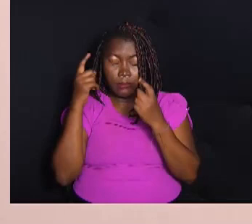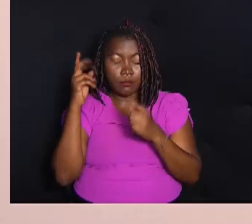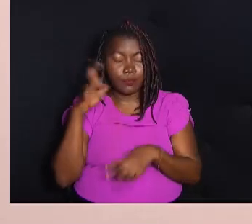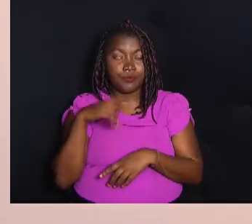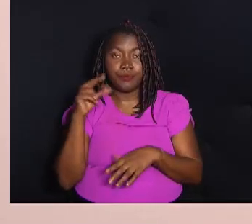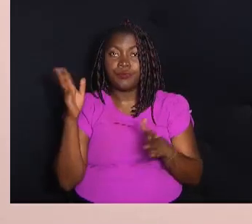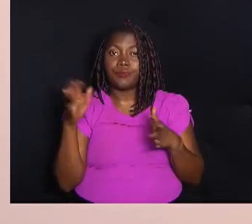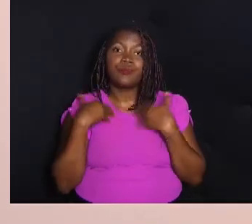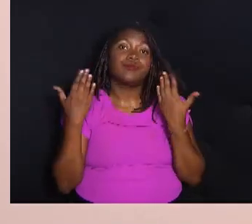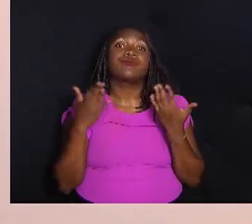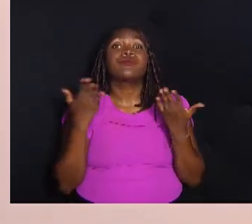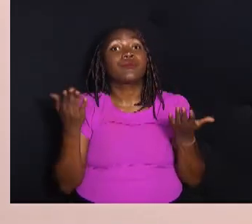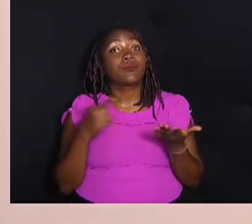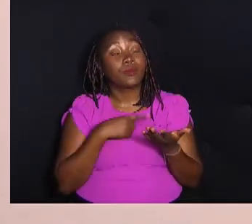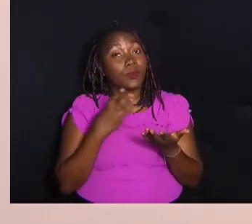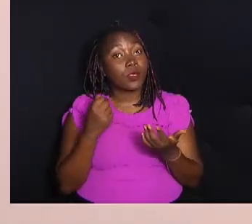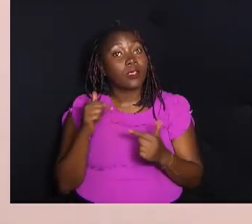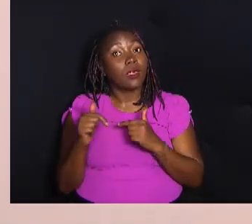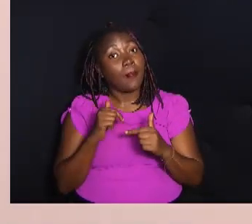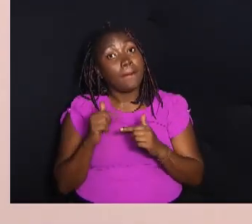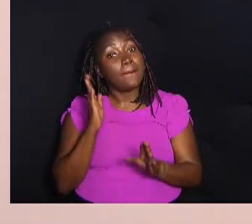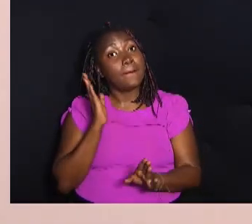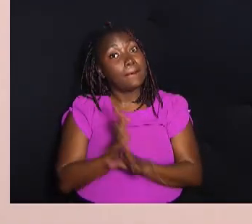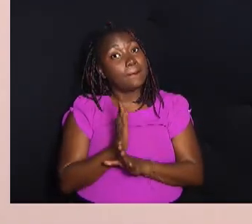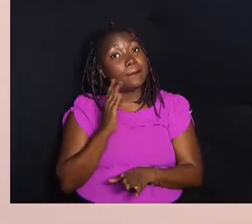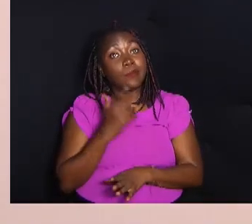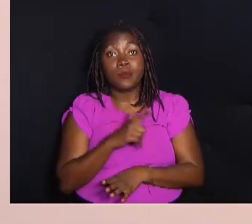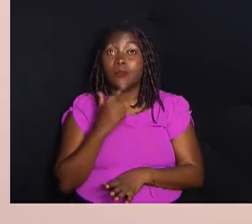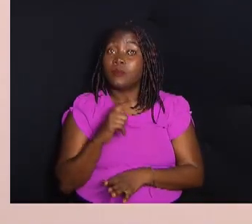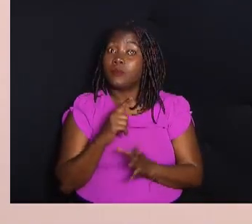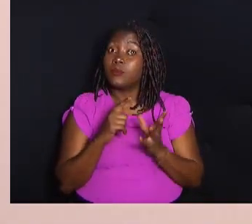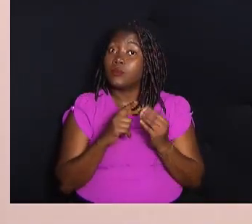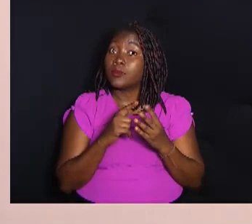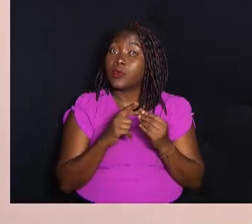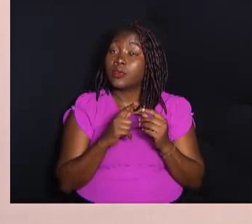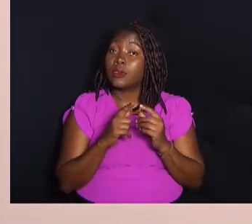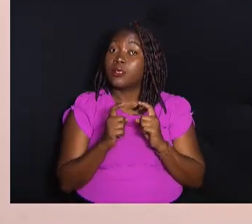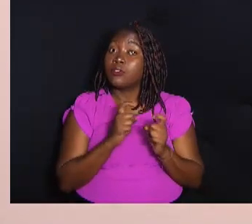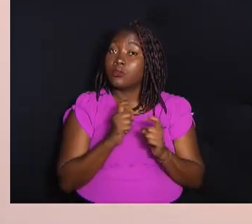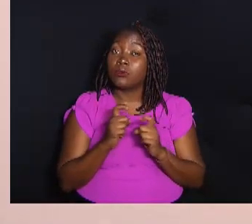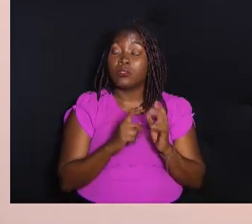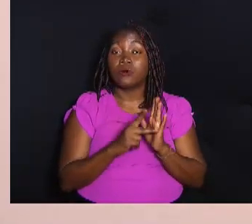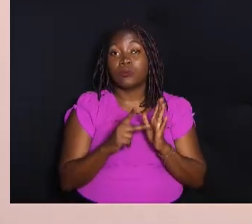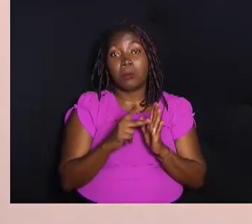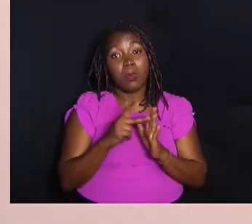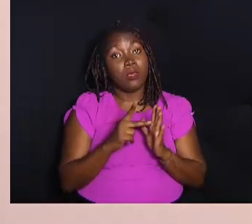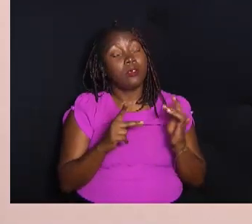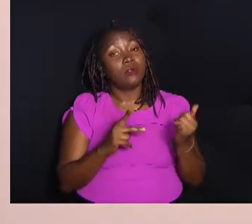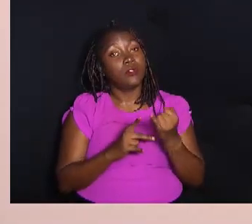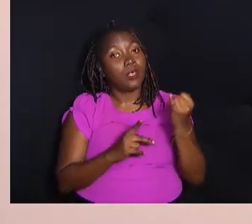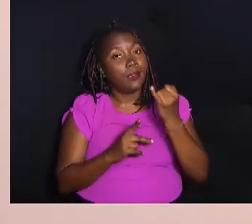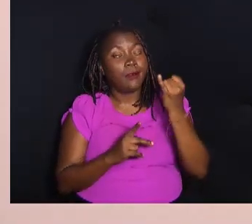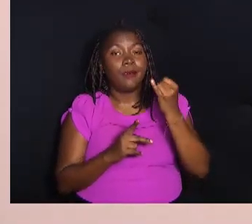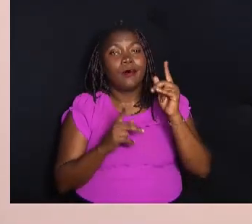então quer dizer nós tivemos bastante trabalho embora não tivemos tanto tanta discussão de projetos relevantes né